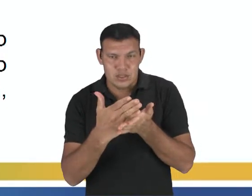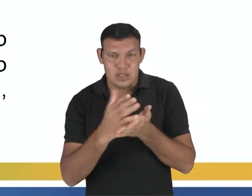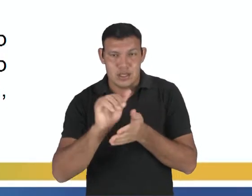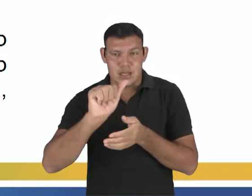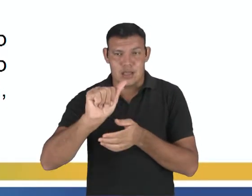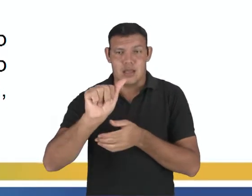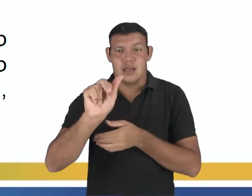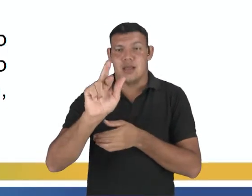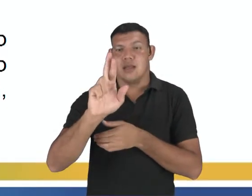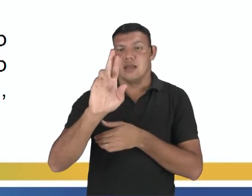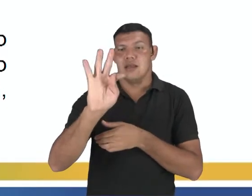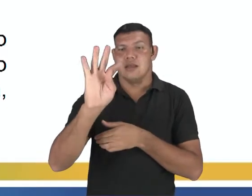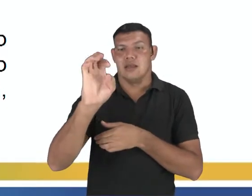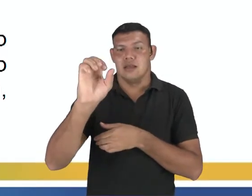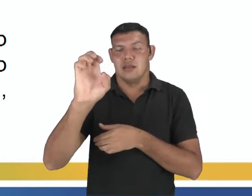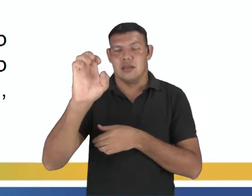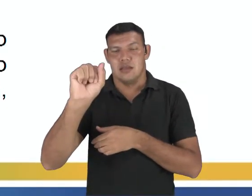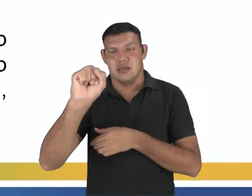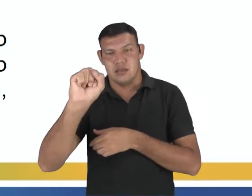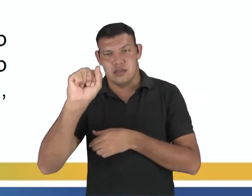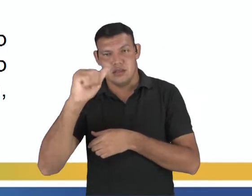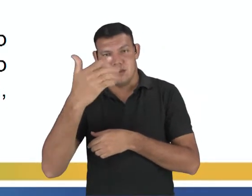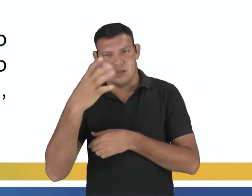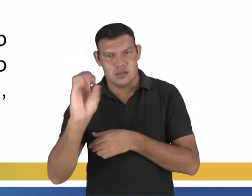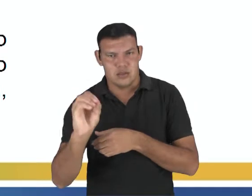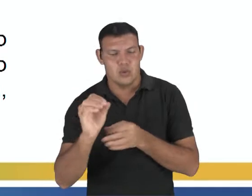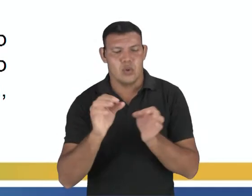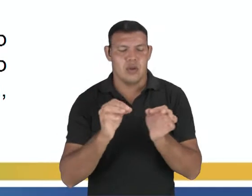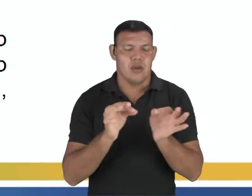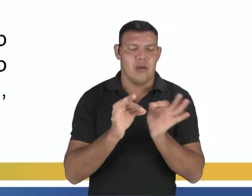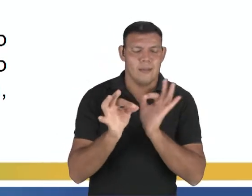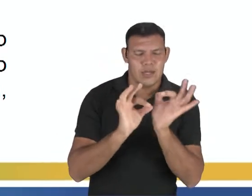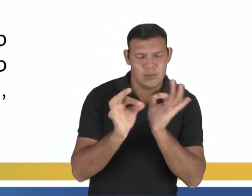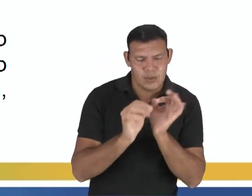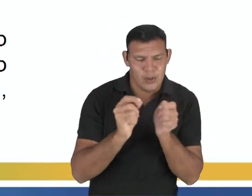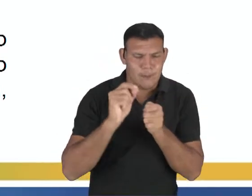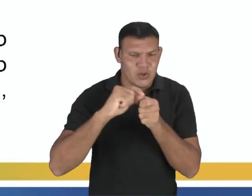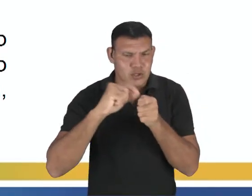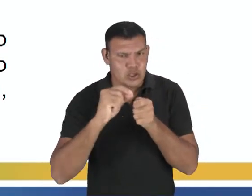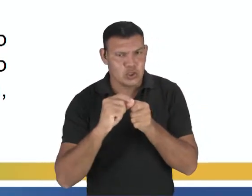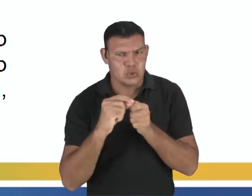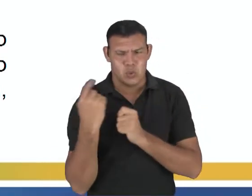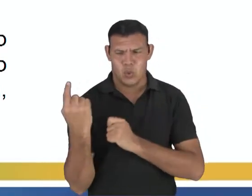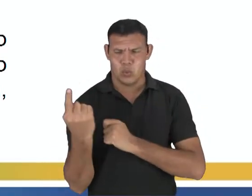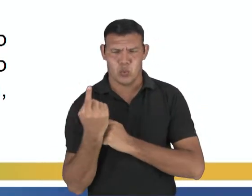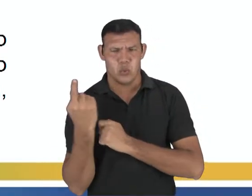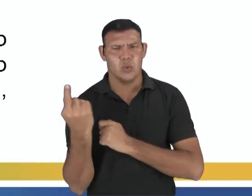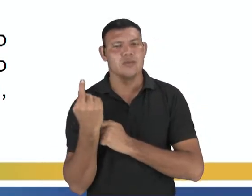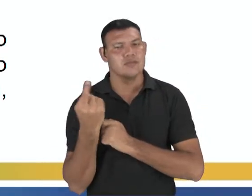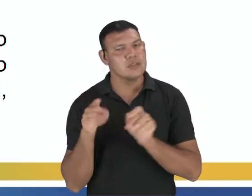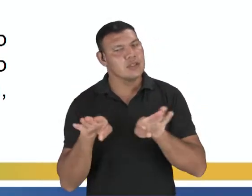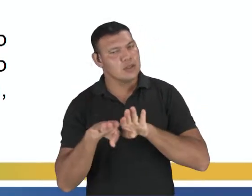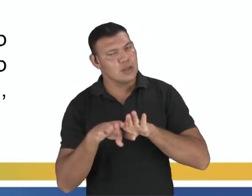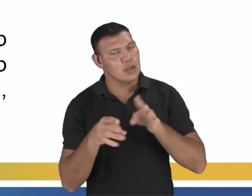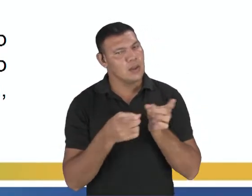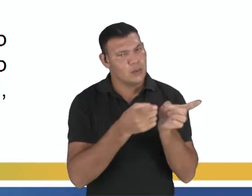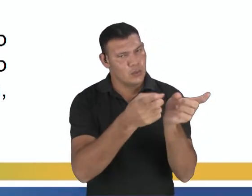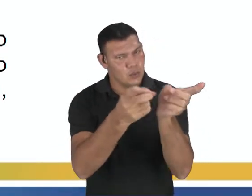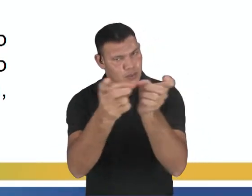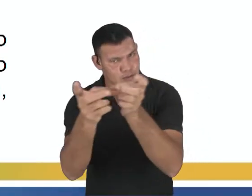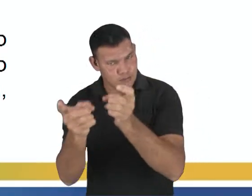artesão, executa sozinho todas as fases da produção e até mesmo a comercialização do